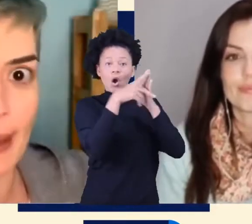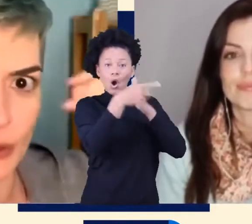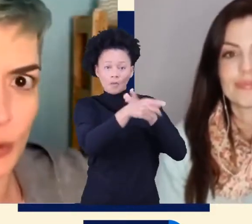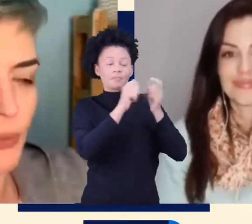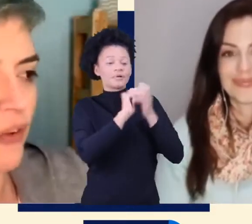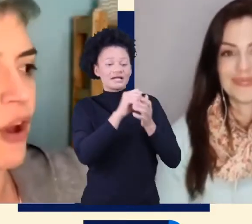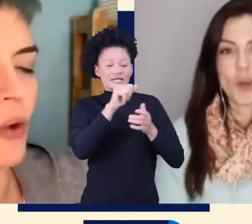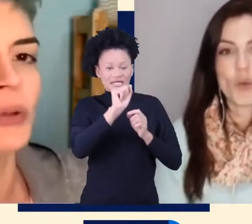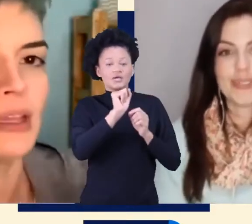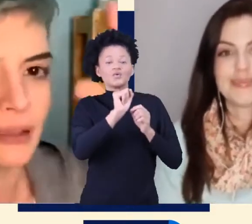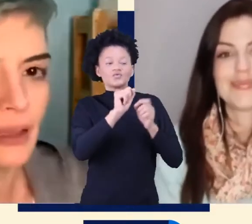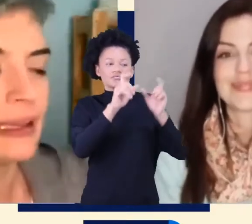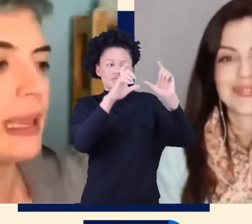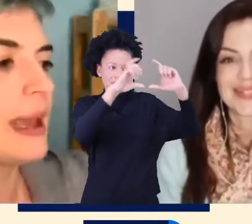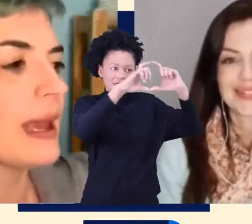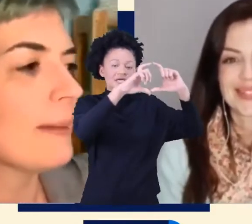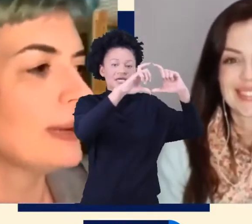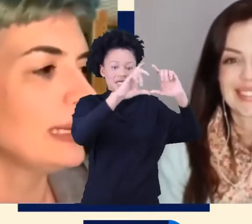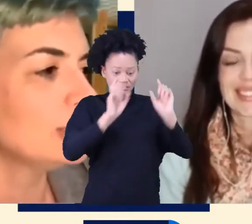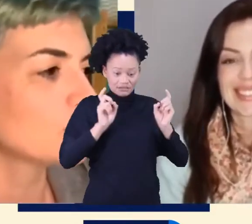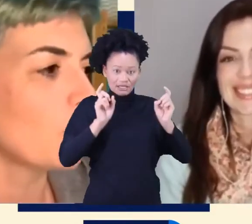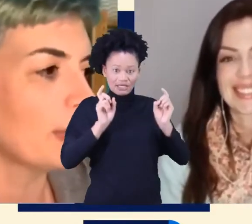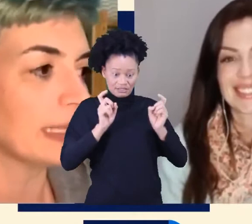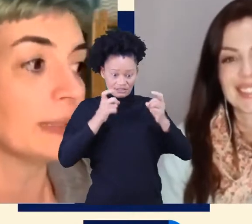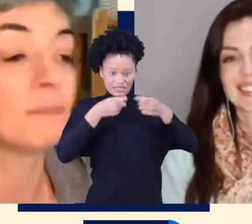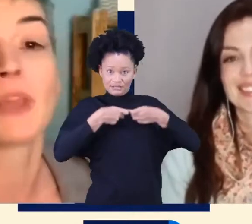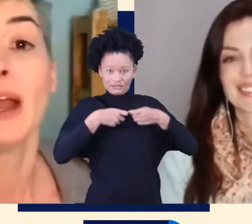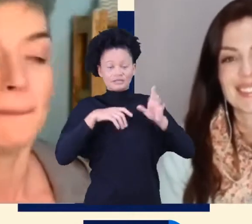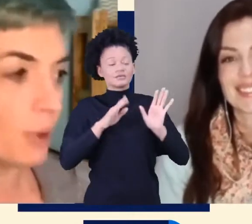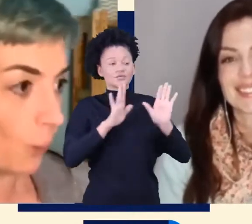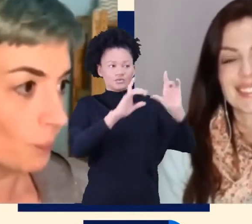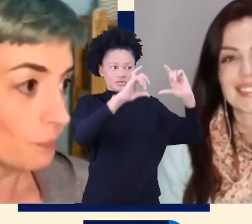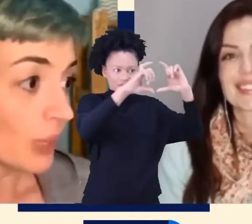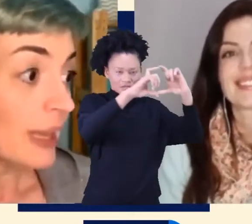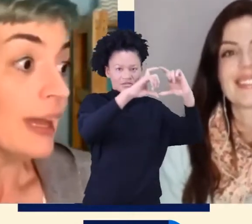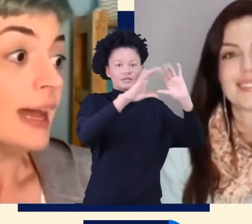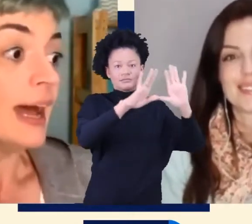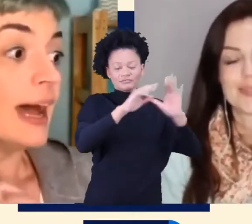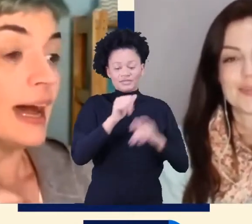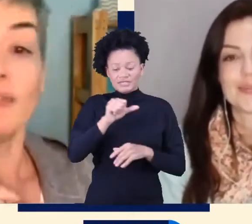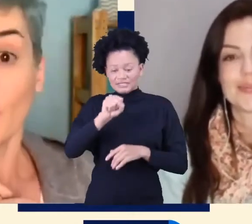YouTube também, YouTube Fafá Boa. Tem a playlist completa. Bom,